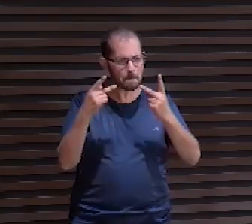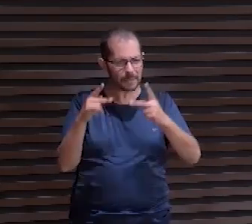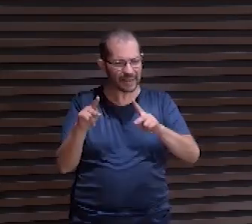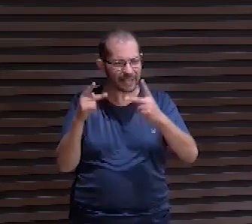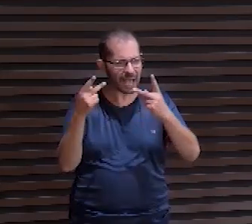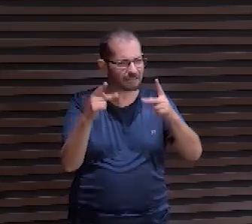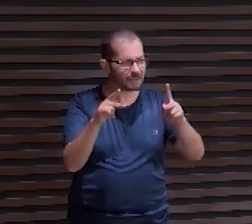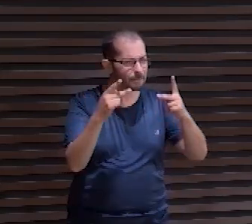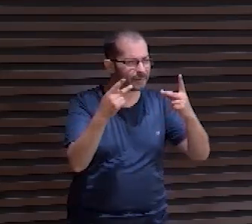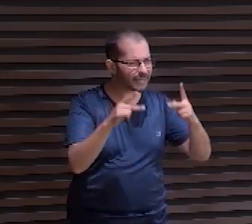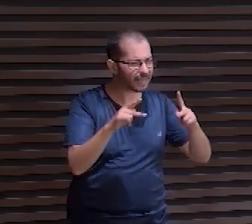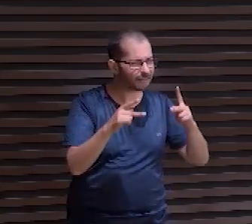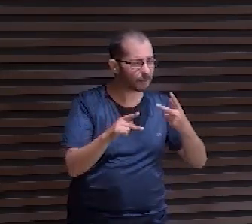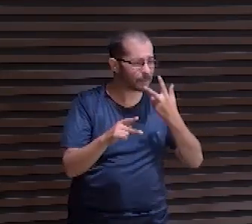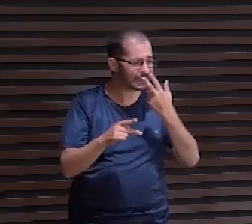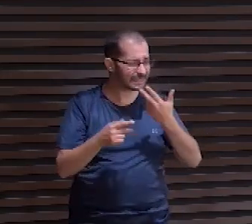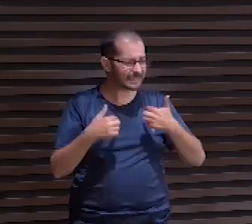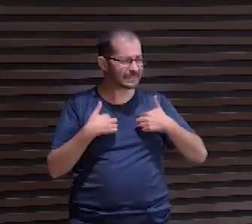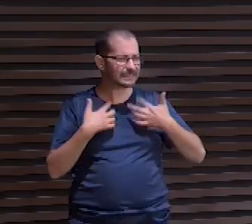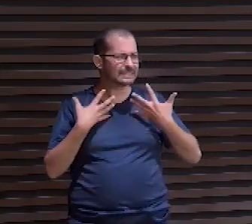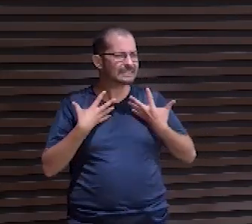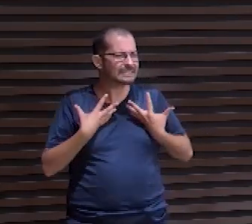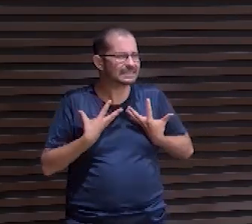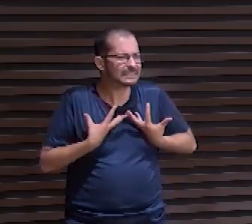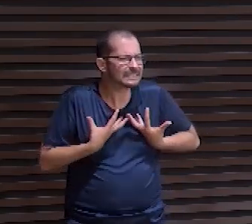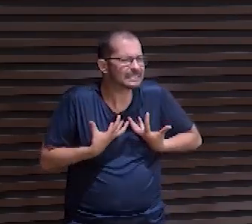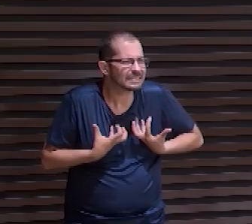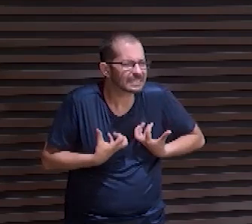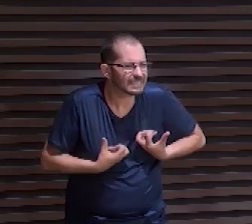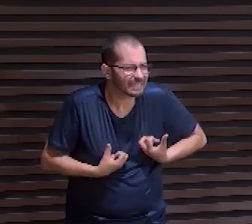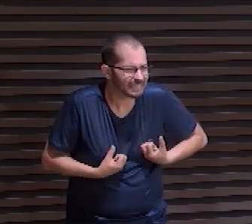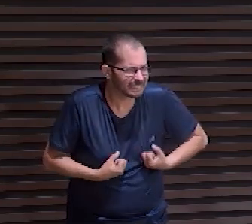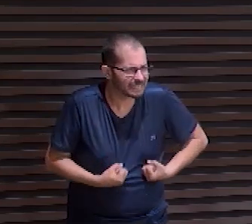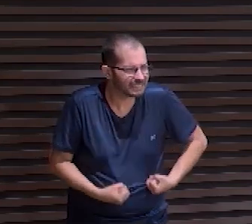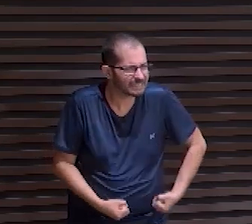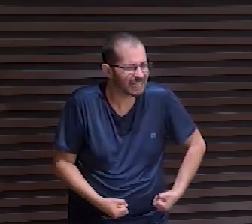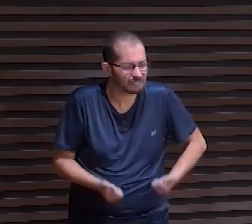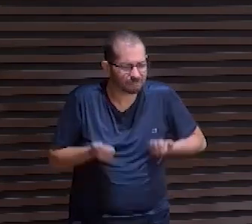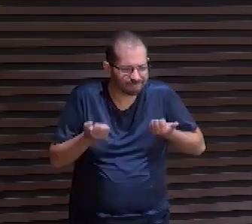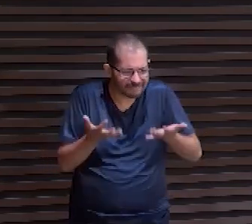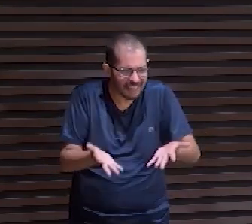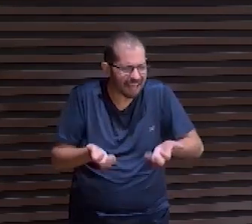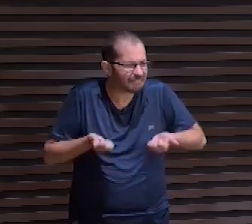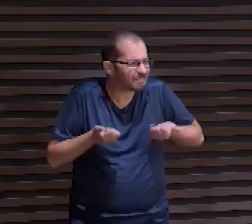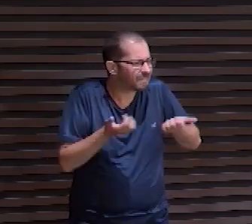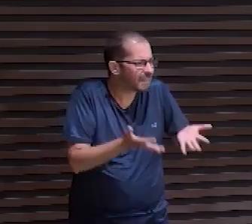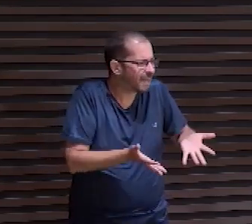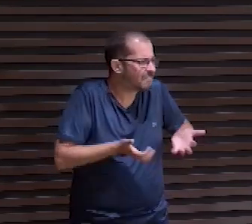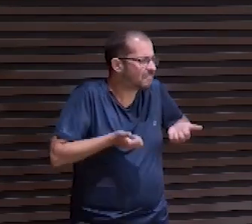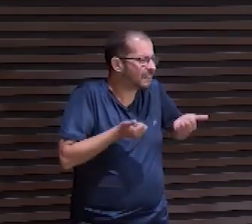é um saco furado. Só dá.